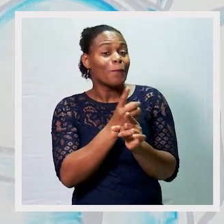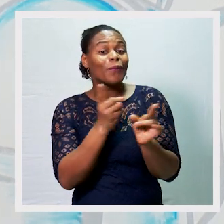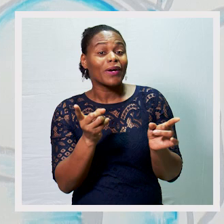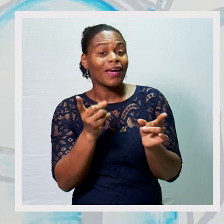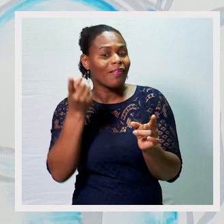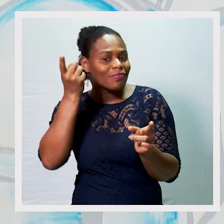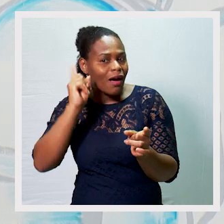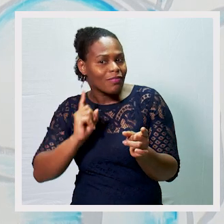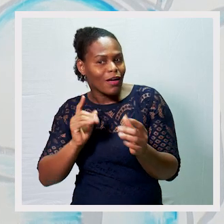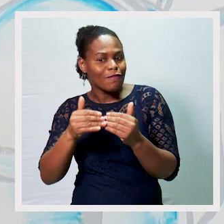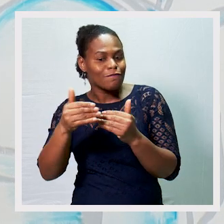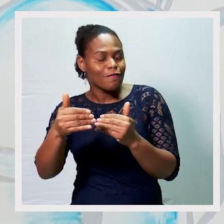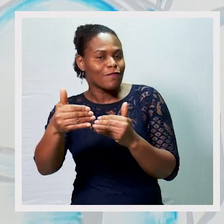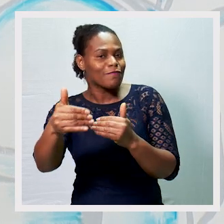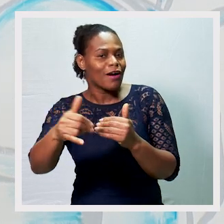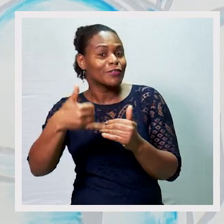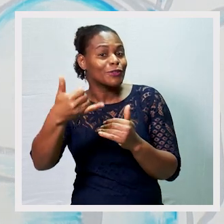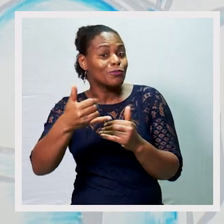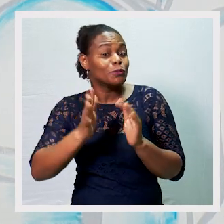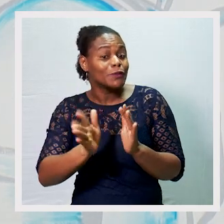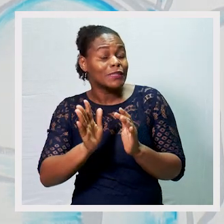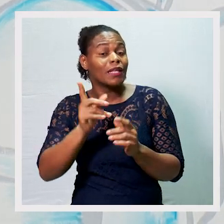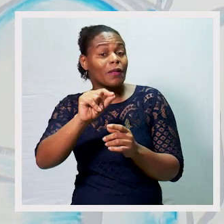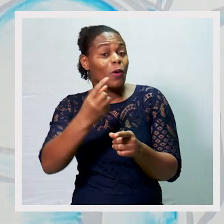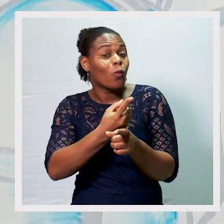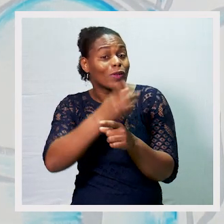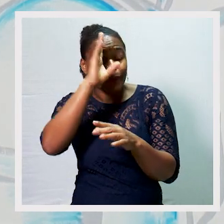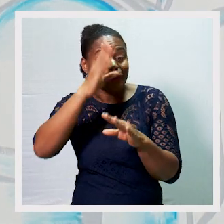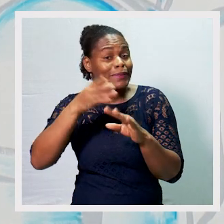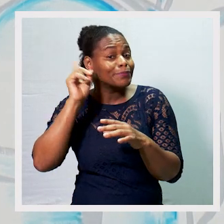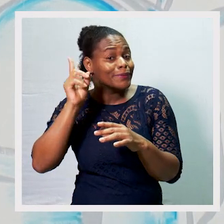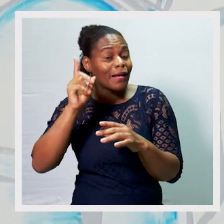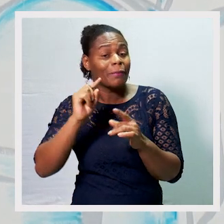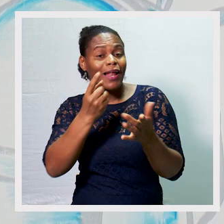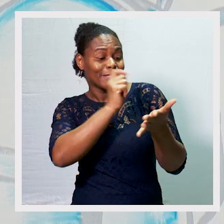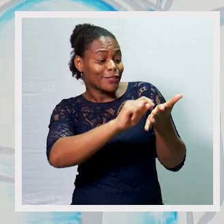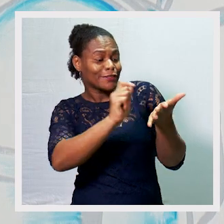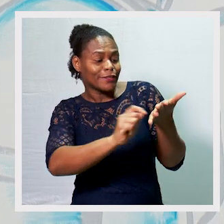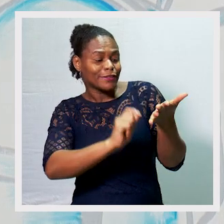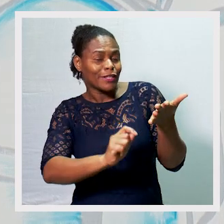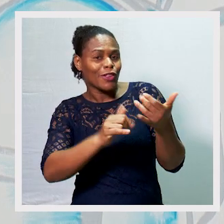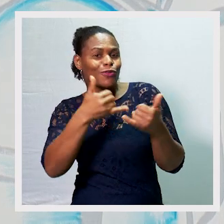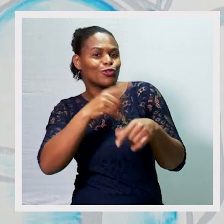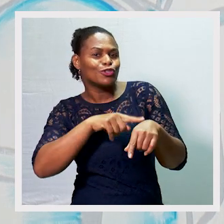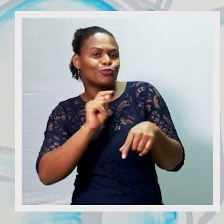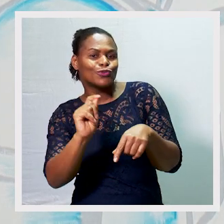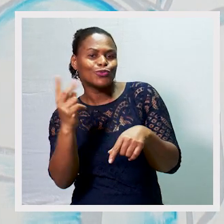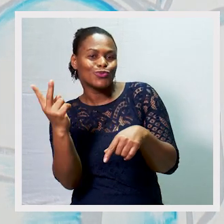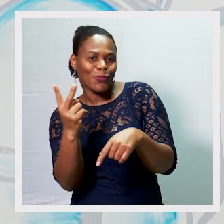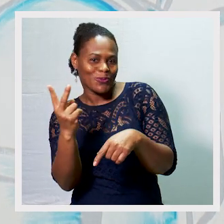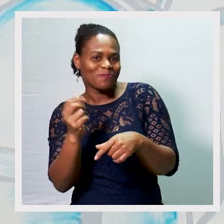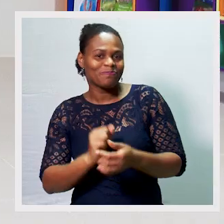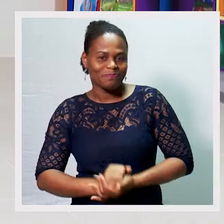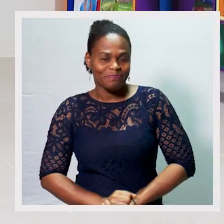nós vamos precisar dessas datas e dos acontecimentos para o exercício que vamos fazer daqui a 2